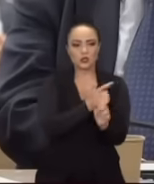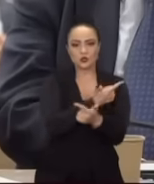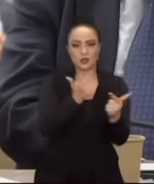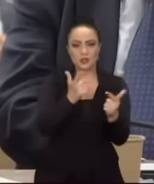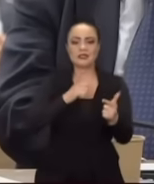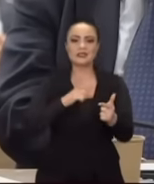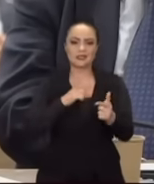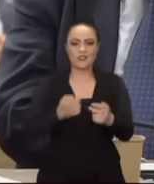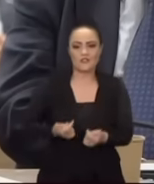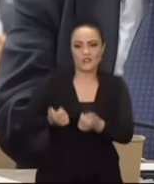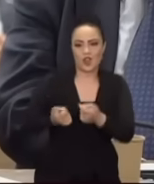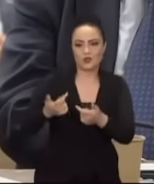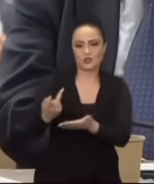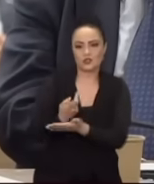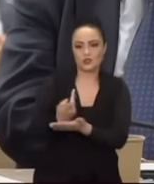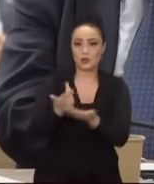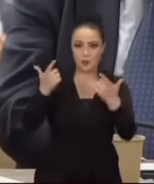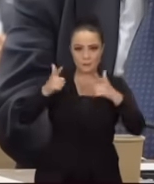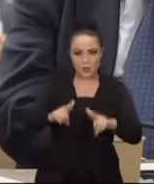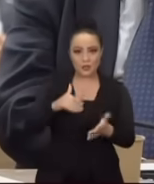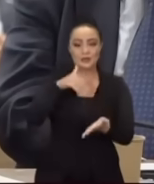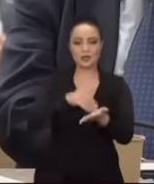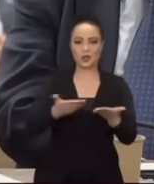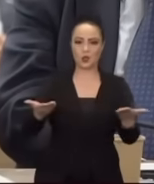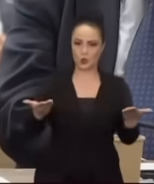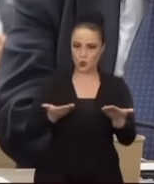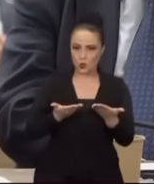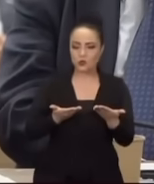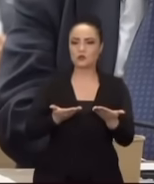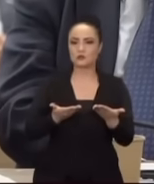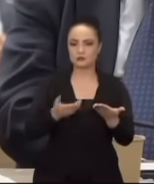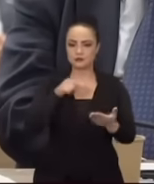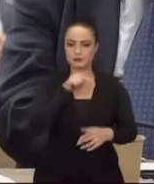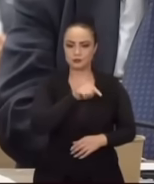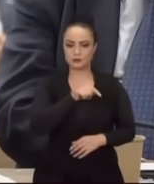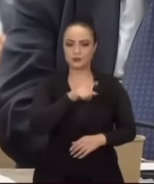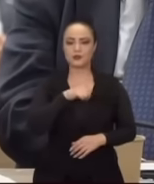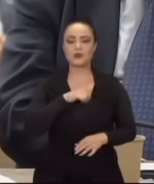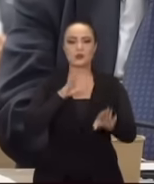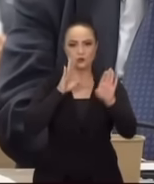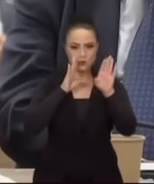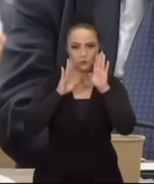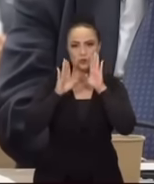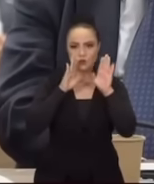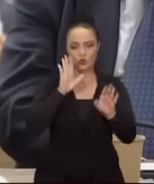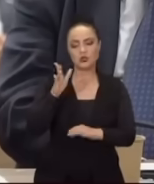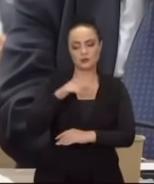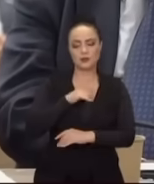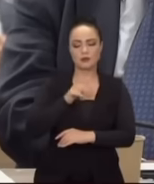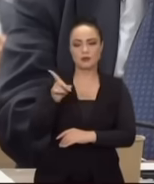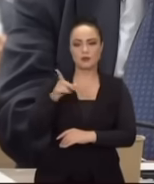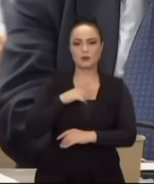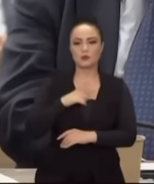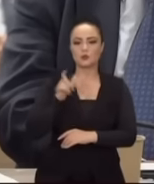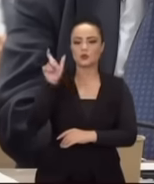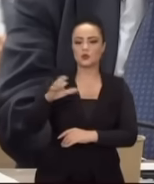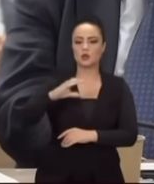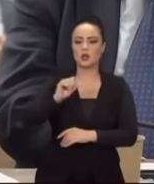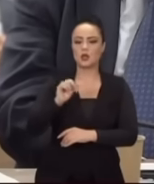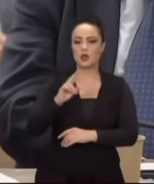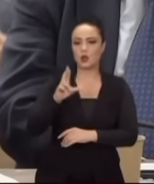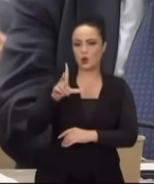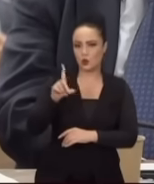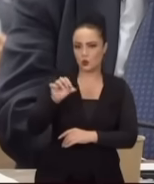fraude impera. Repito a Vossa Excelência, até hoje isso está lá no Facebook do senhor Carlos Lupe.